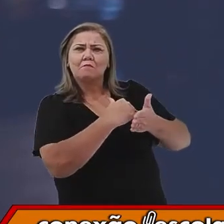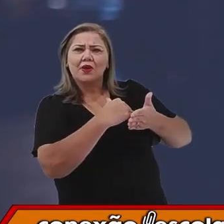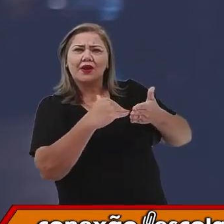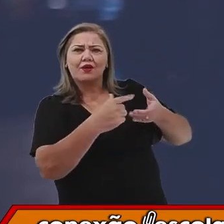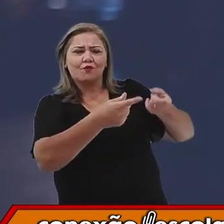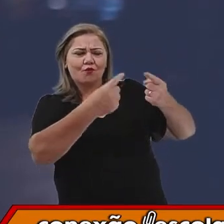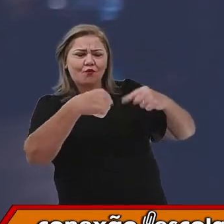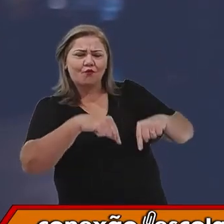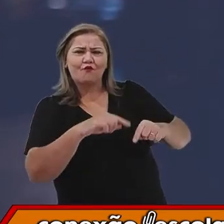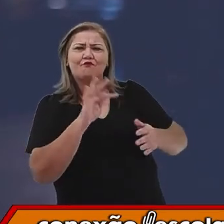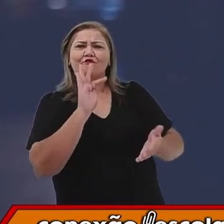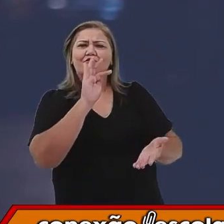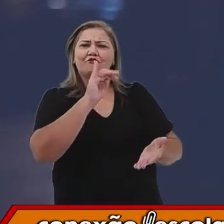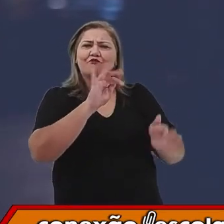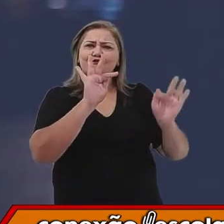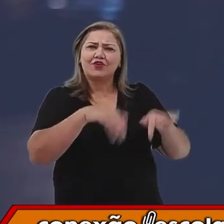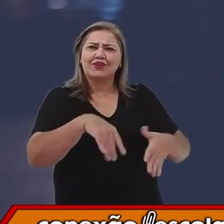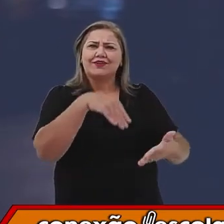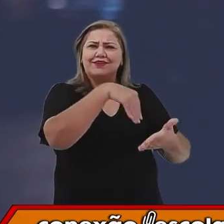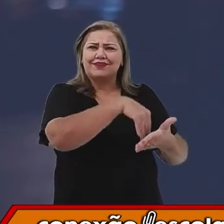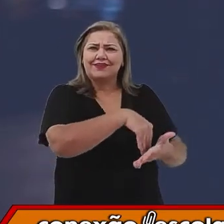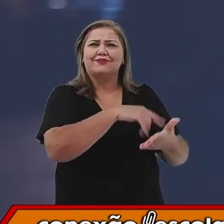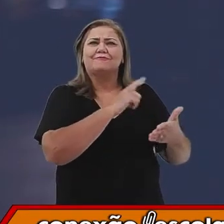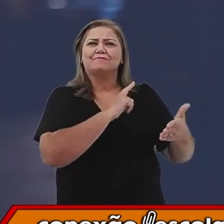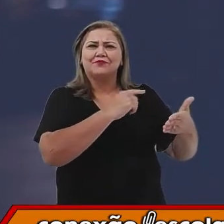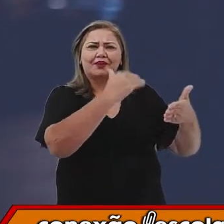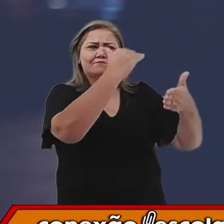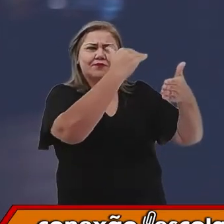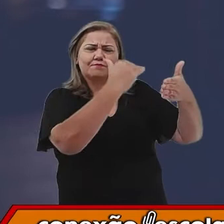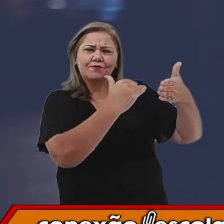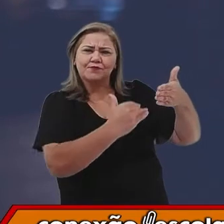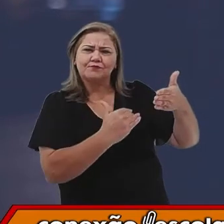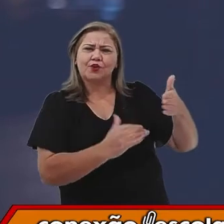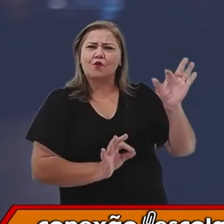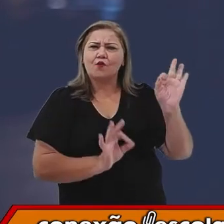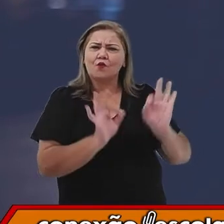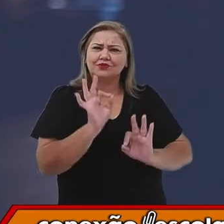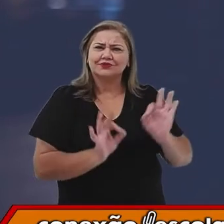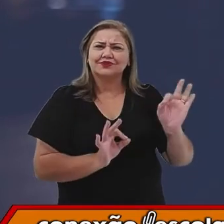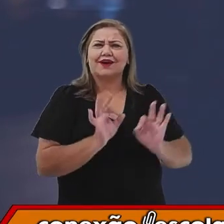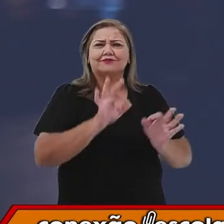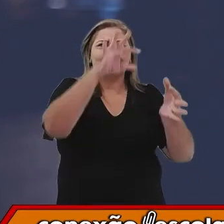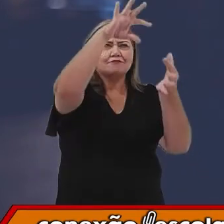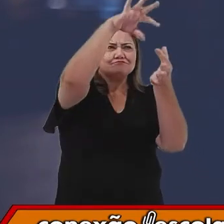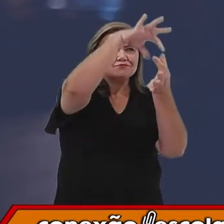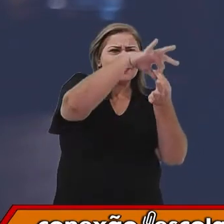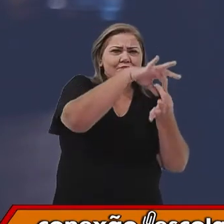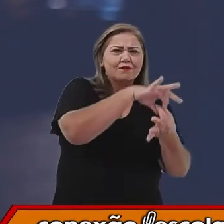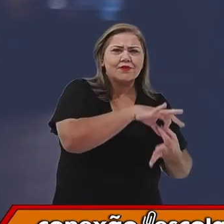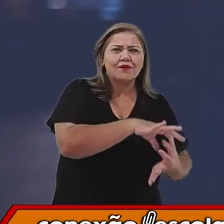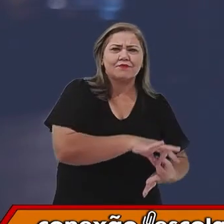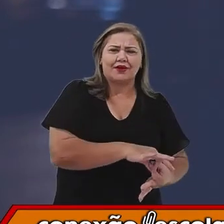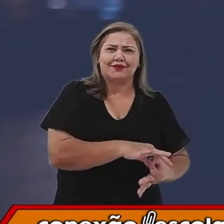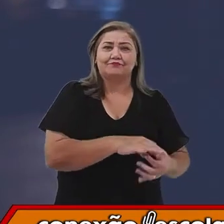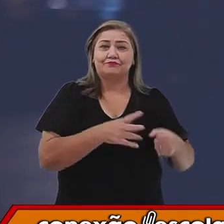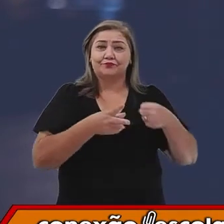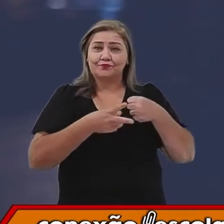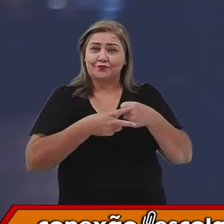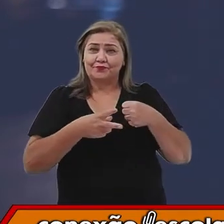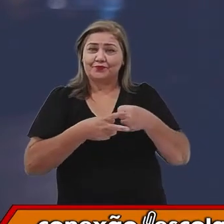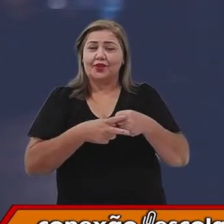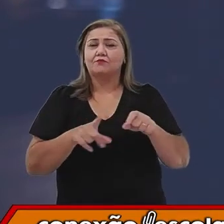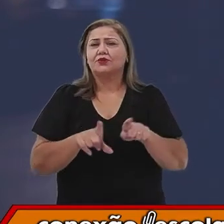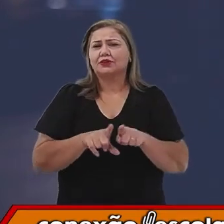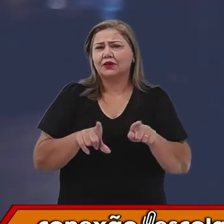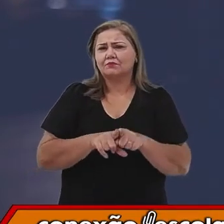de uma maneira organizada, textualmente falando, né? Então, esse verbo de elocução, também chamado